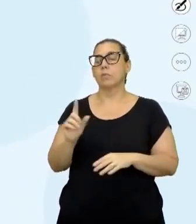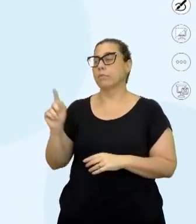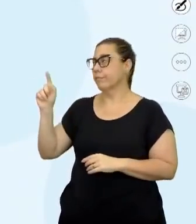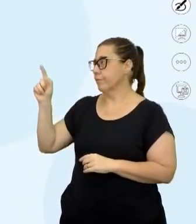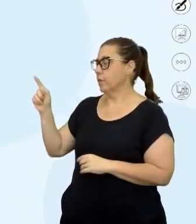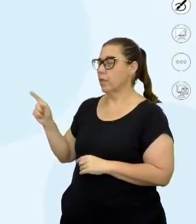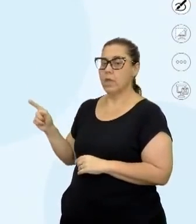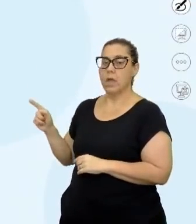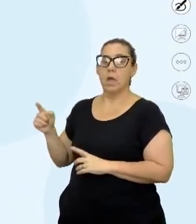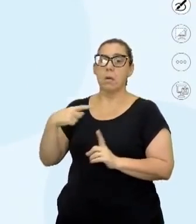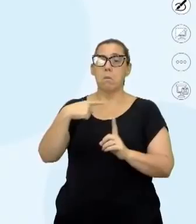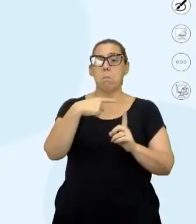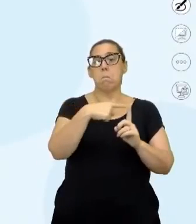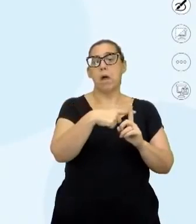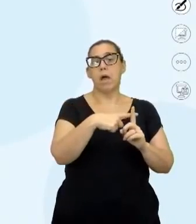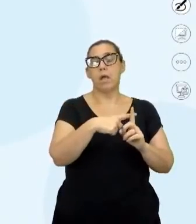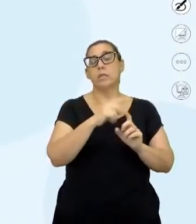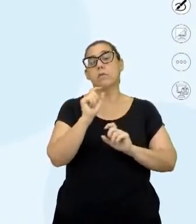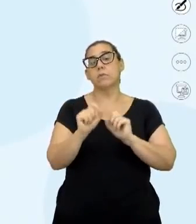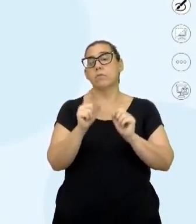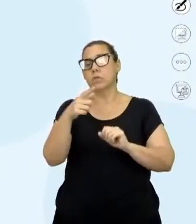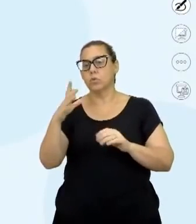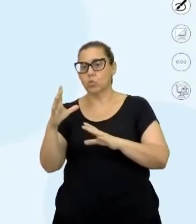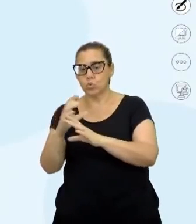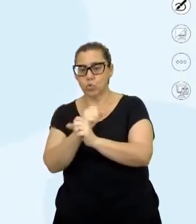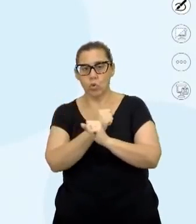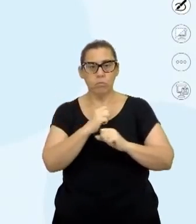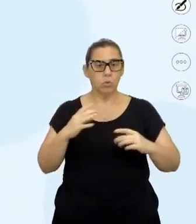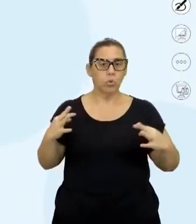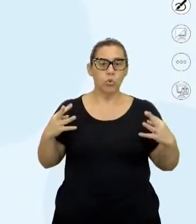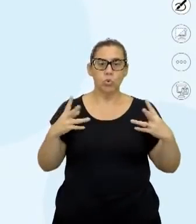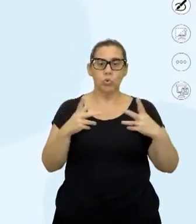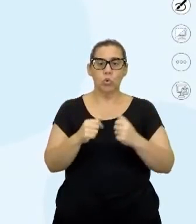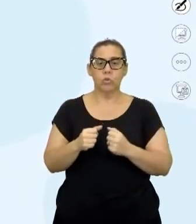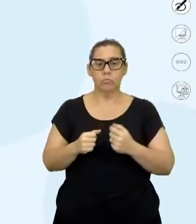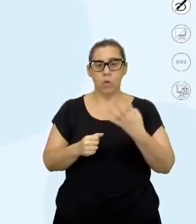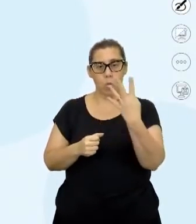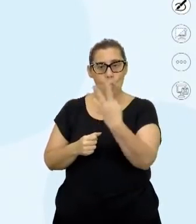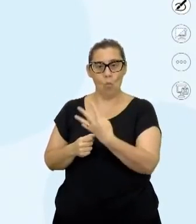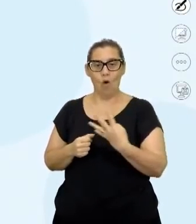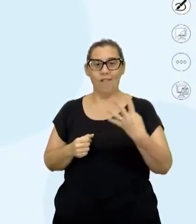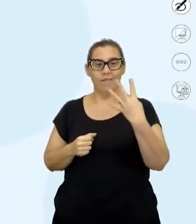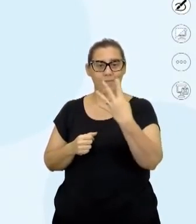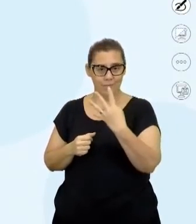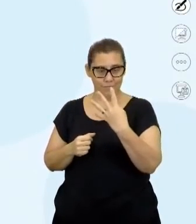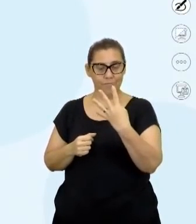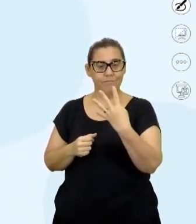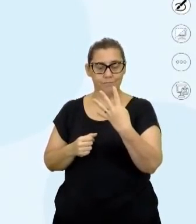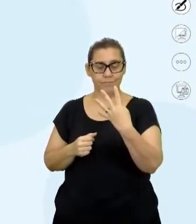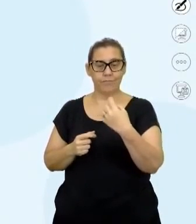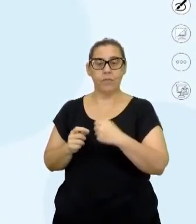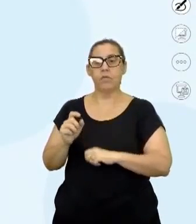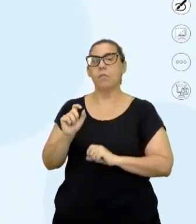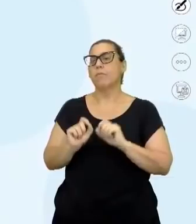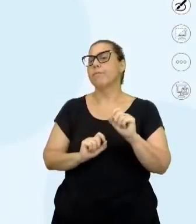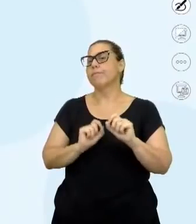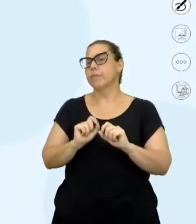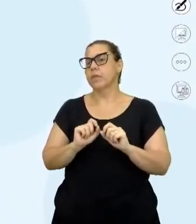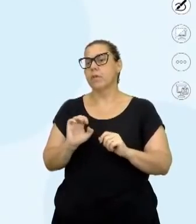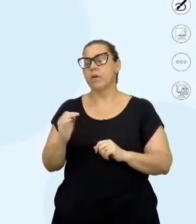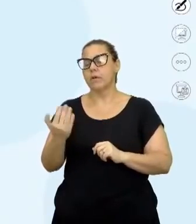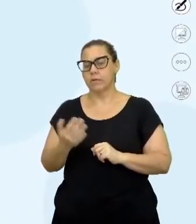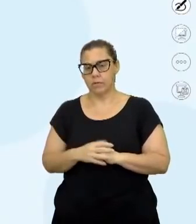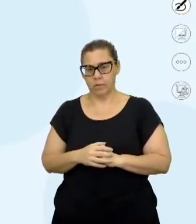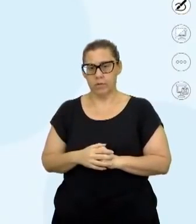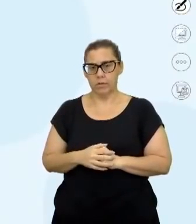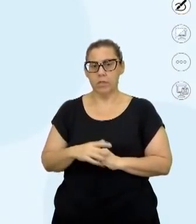é mais, o que ele quer? Ele quer que você some todo mundo. Some essas 4 peças aqui. Vamos ver como que vai dar. Ó, tem